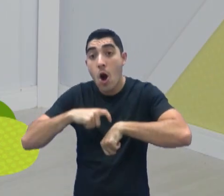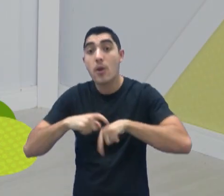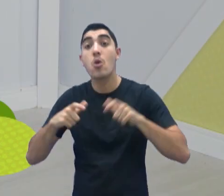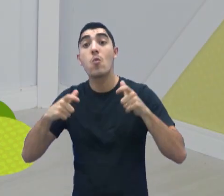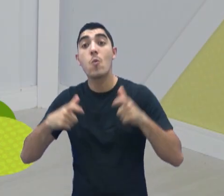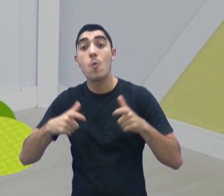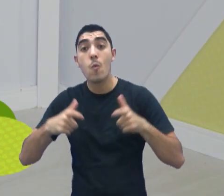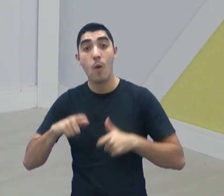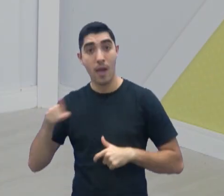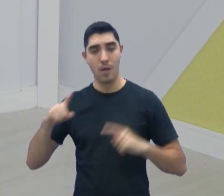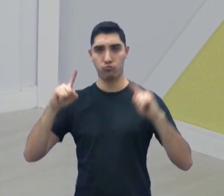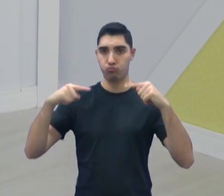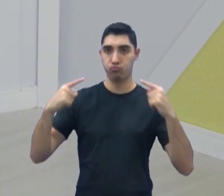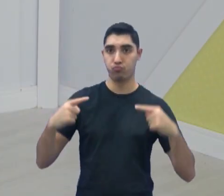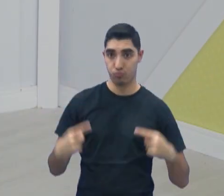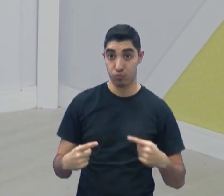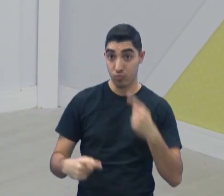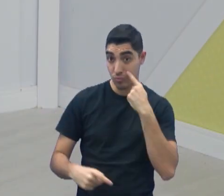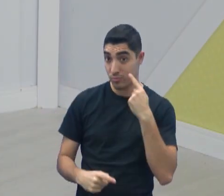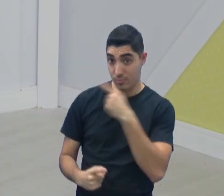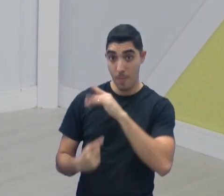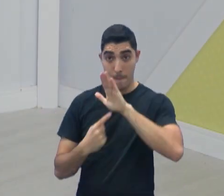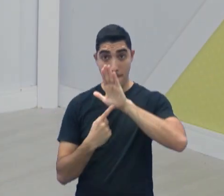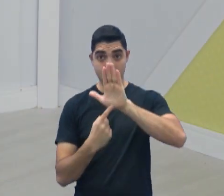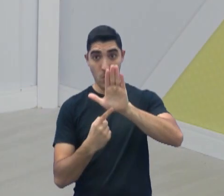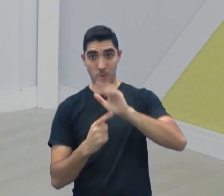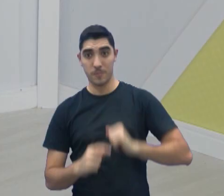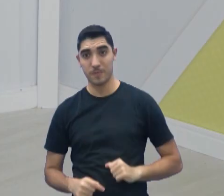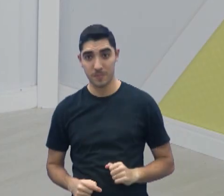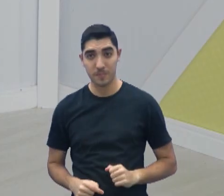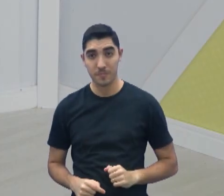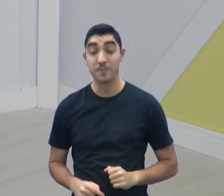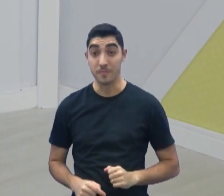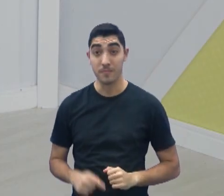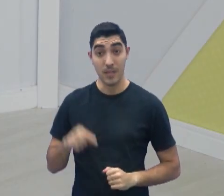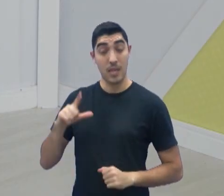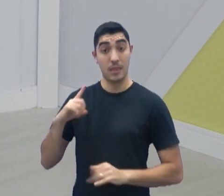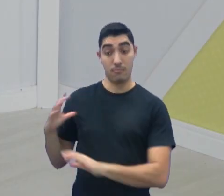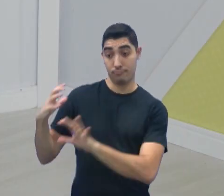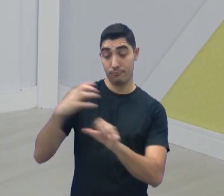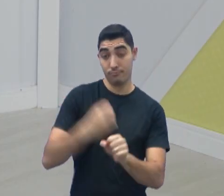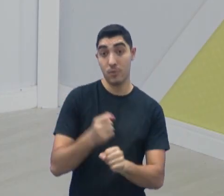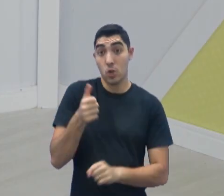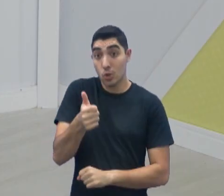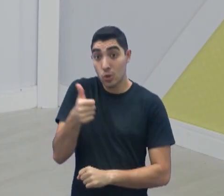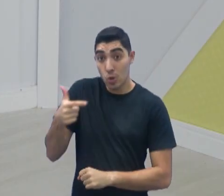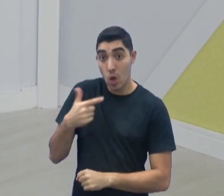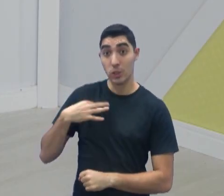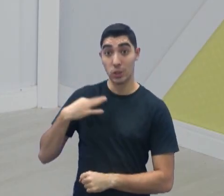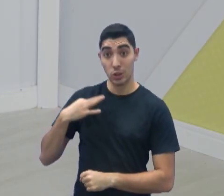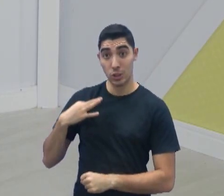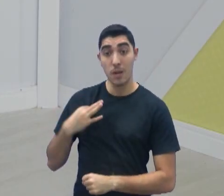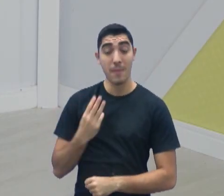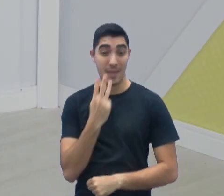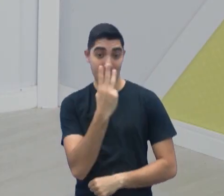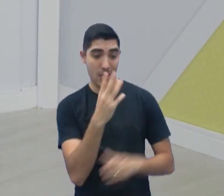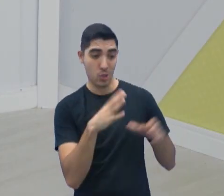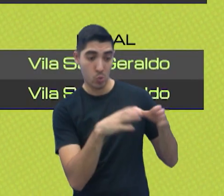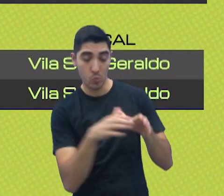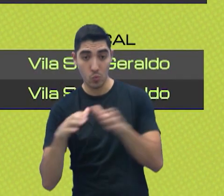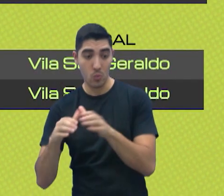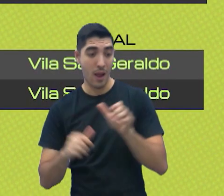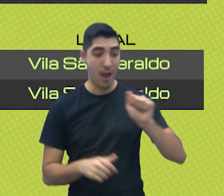jogos dessa segunda rodada. O Matheus vai colocar pra gente. Este ano são 12 equipes divididas em 3 grupos, grupo A, B e